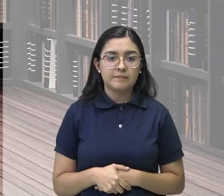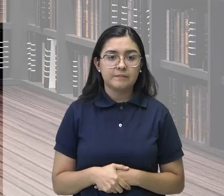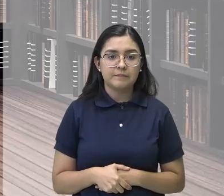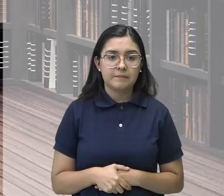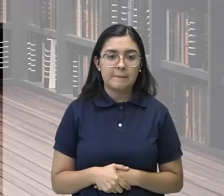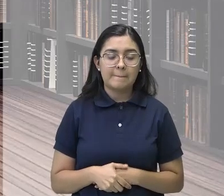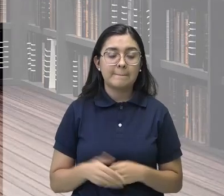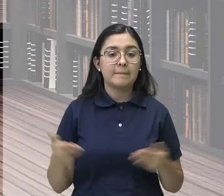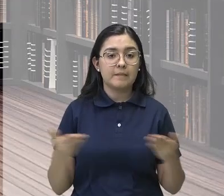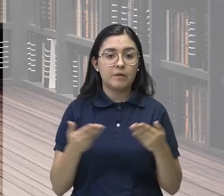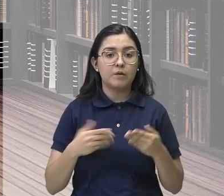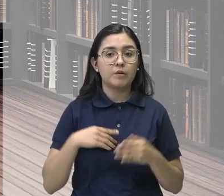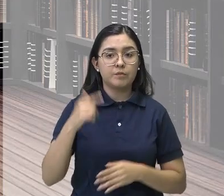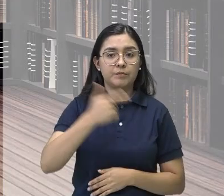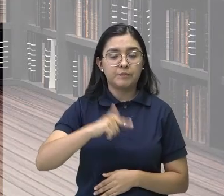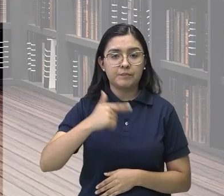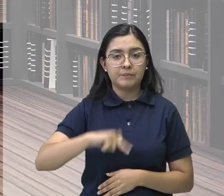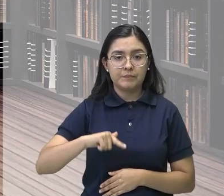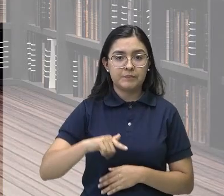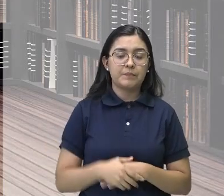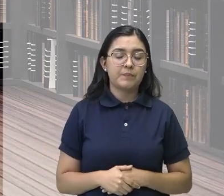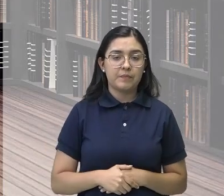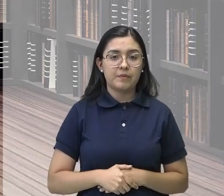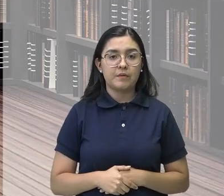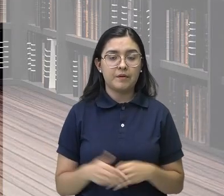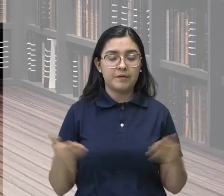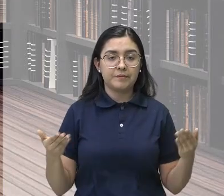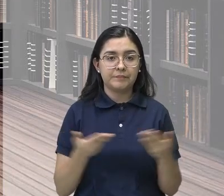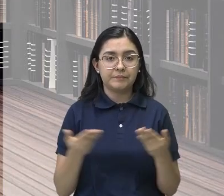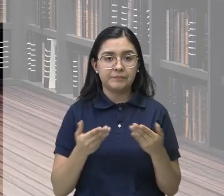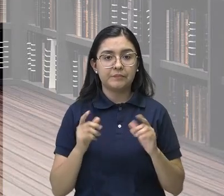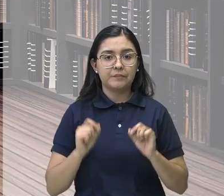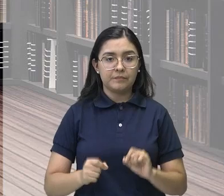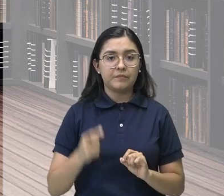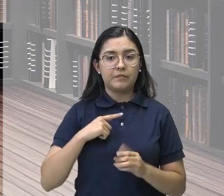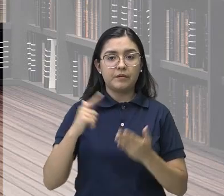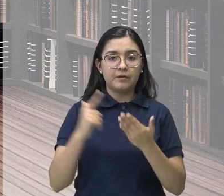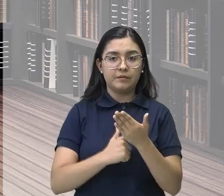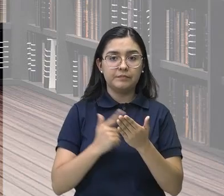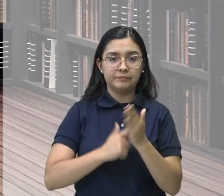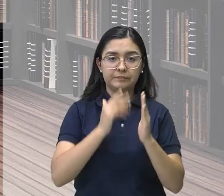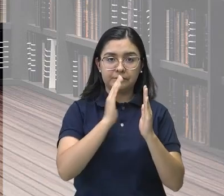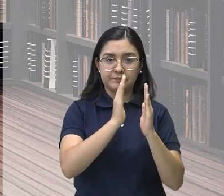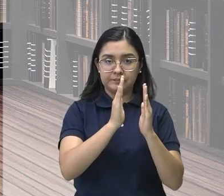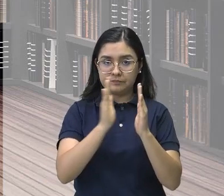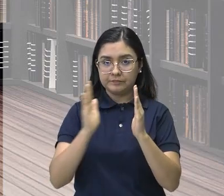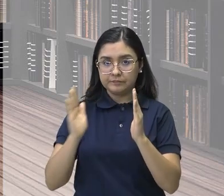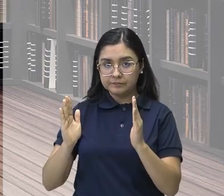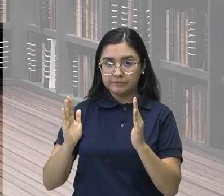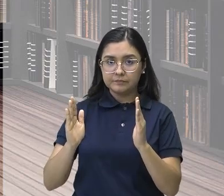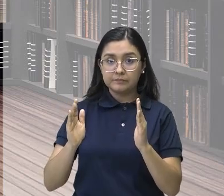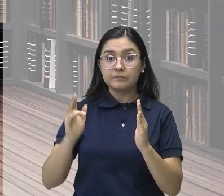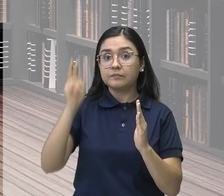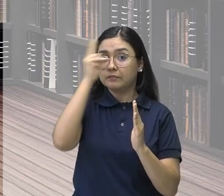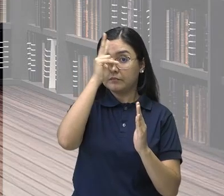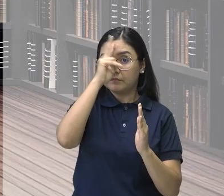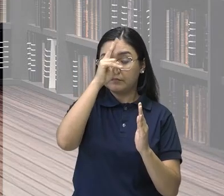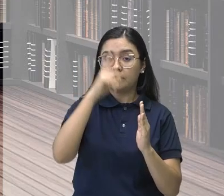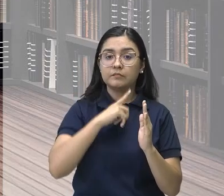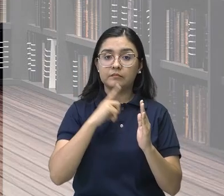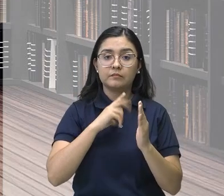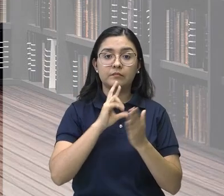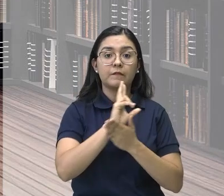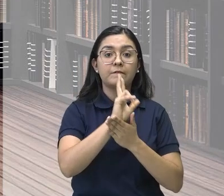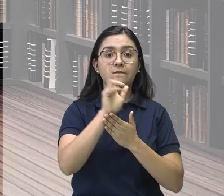com repetição. Então, aqui estou eu na nossa biblioteca, lembrando que, né, numa biblioteca nós temos